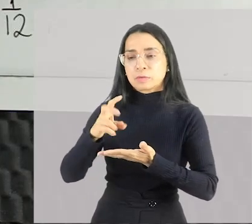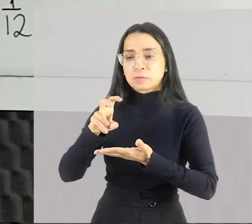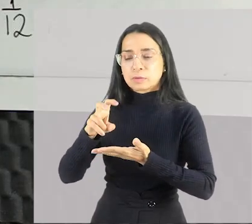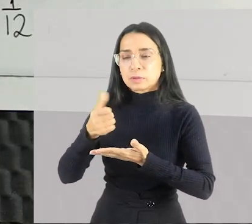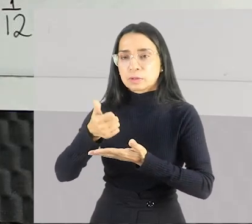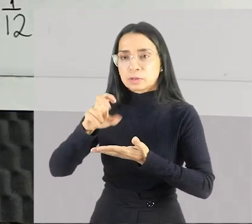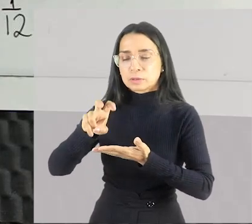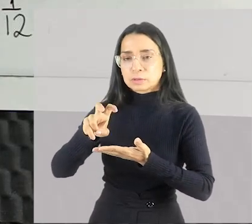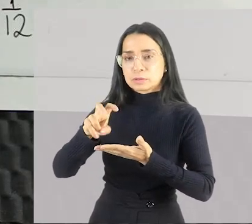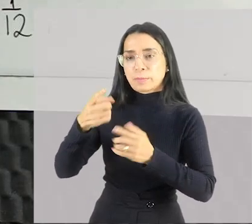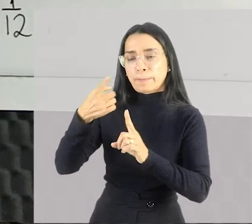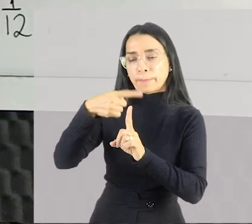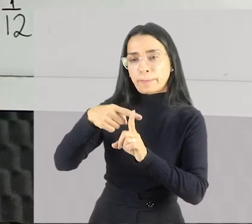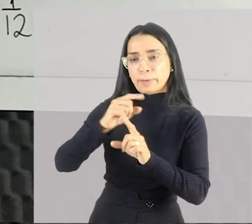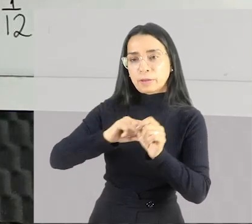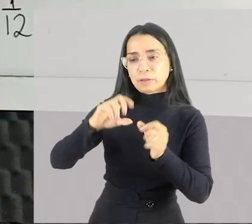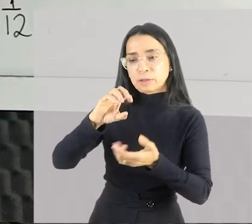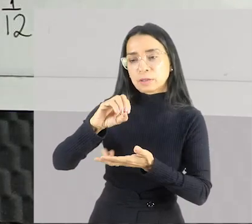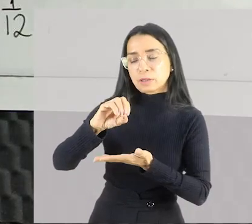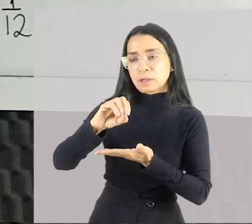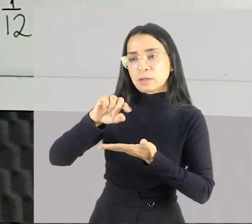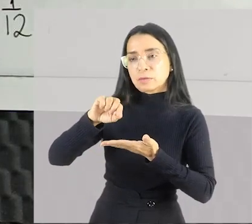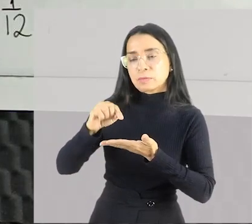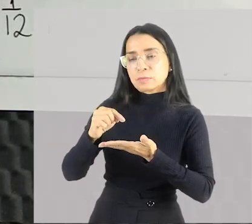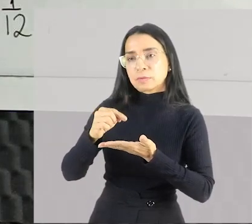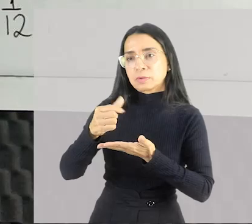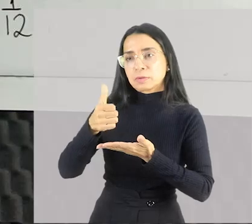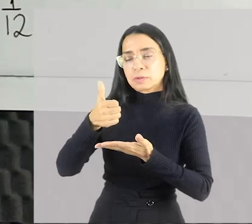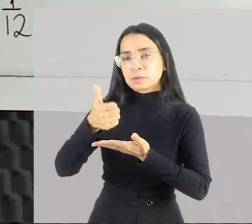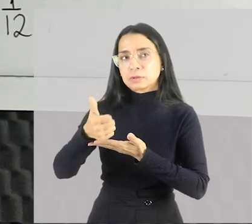0,15 + 0,175